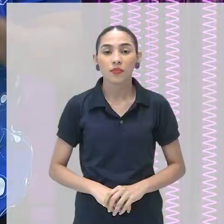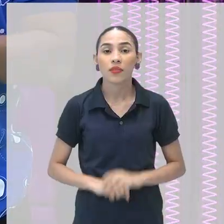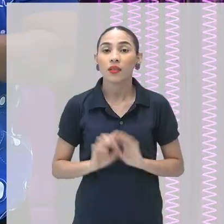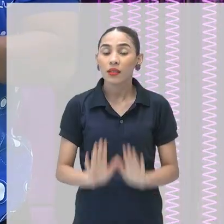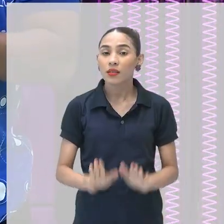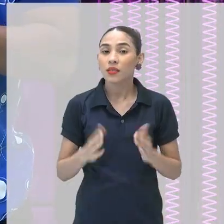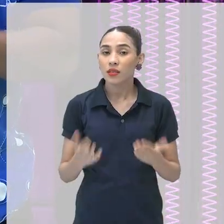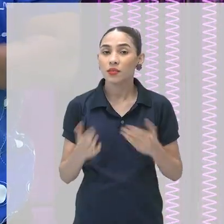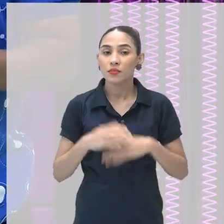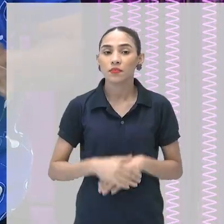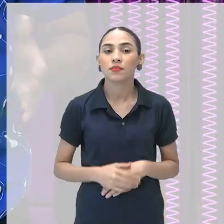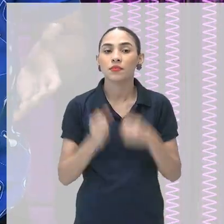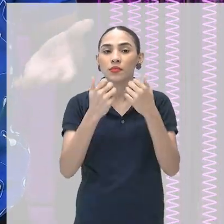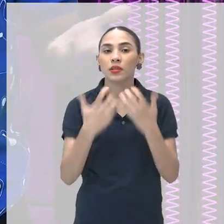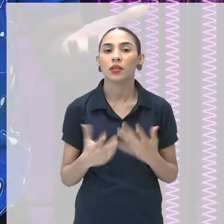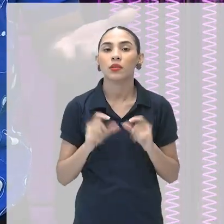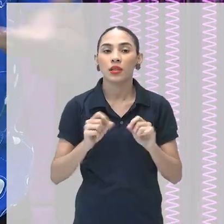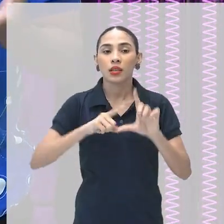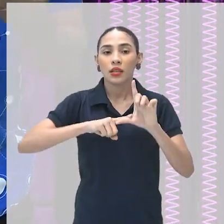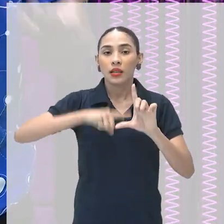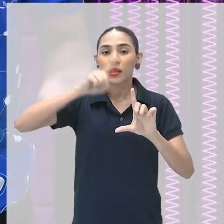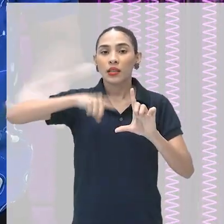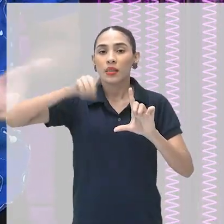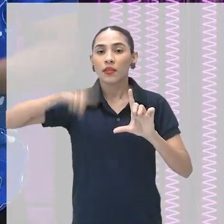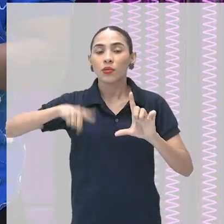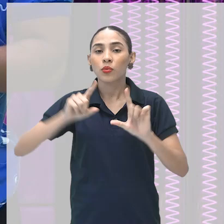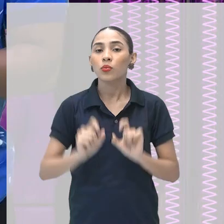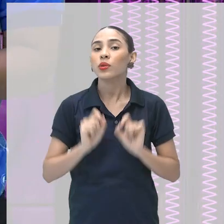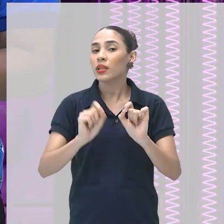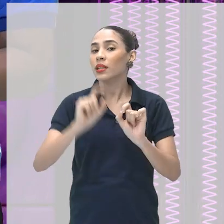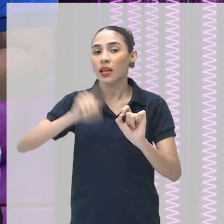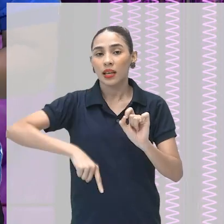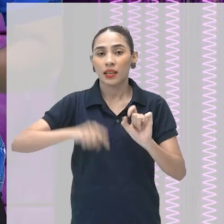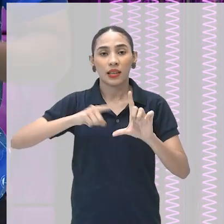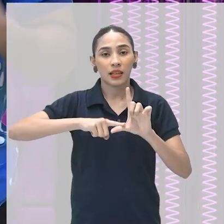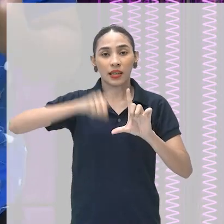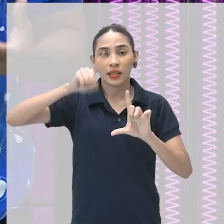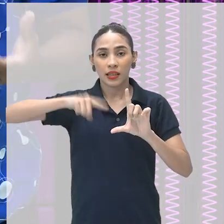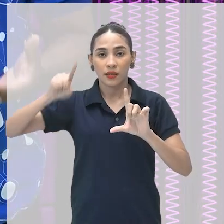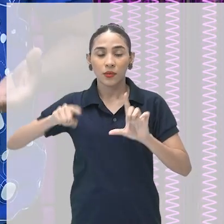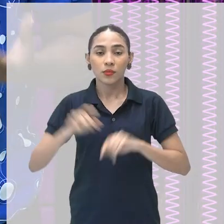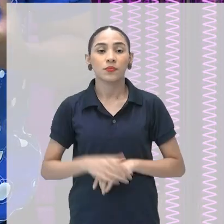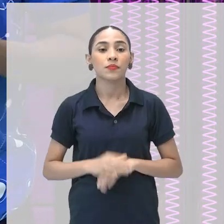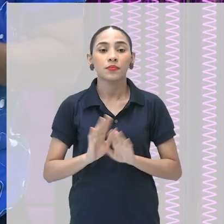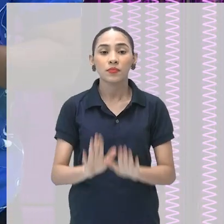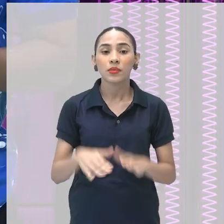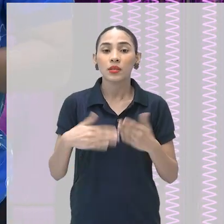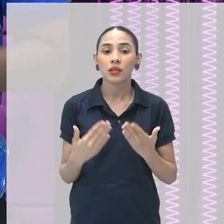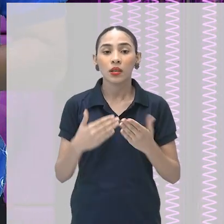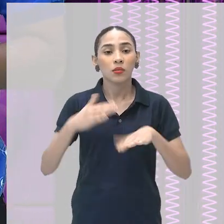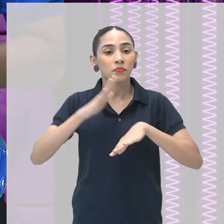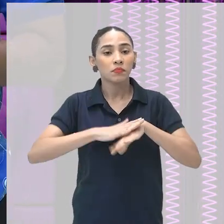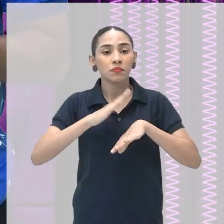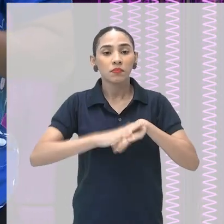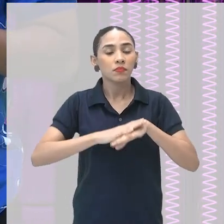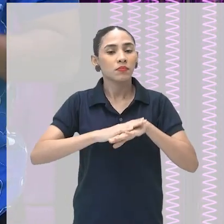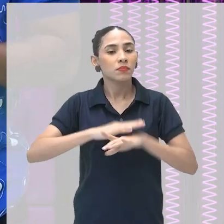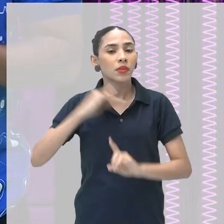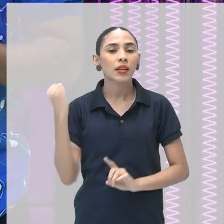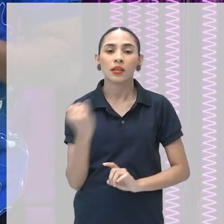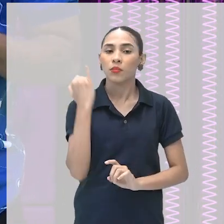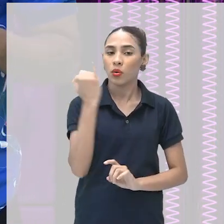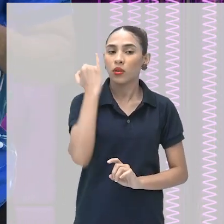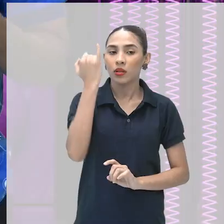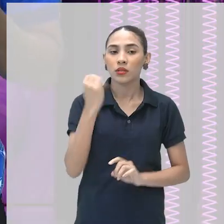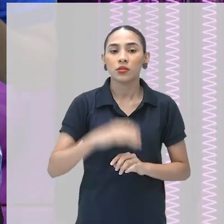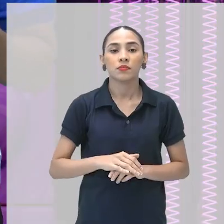Então, vamos falar sobre gráficos. E o que são gráficos, professores? Os gráficos desempenham um papel fundamental